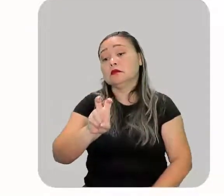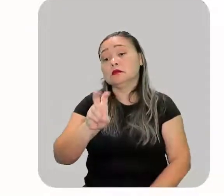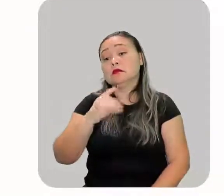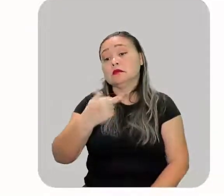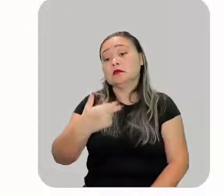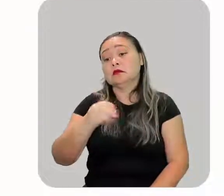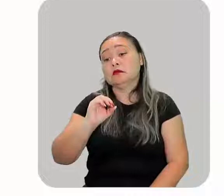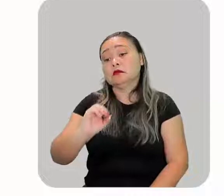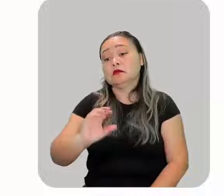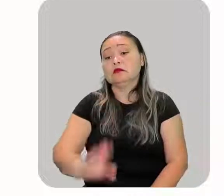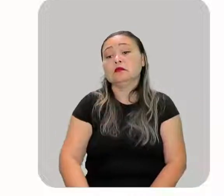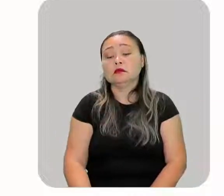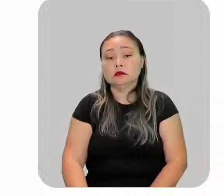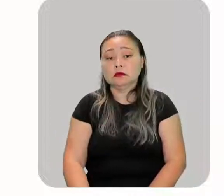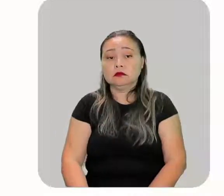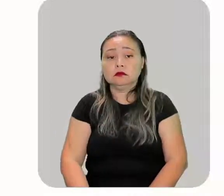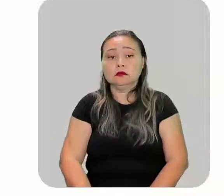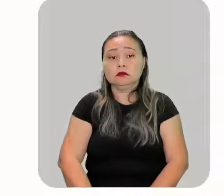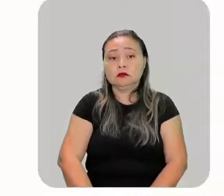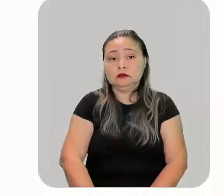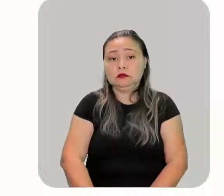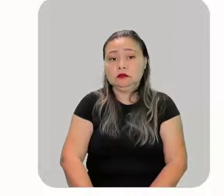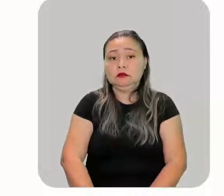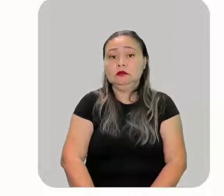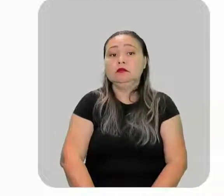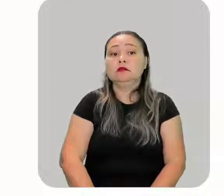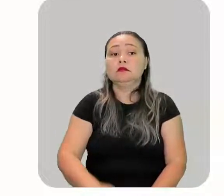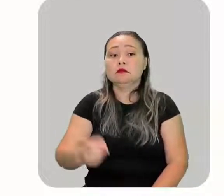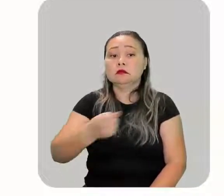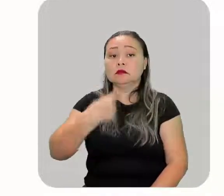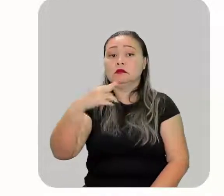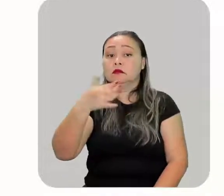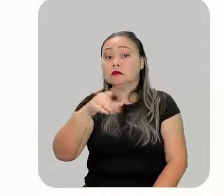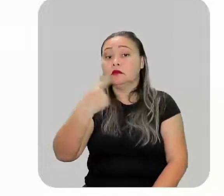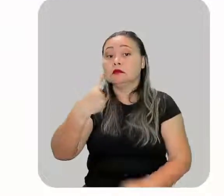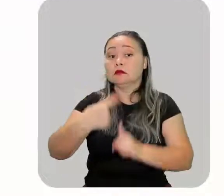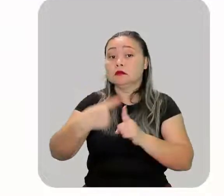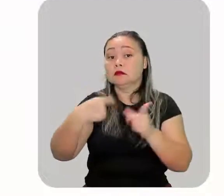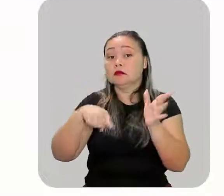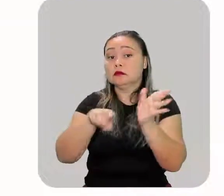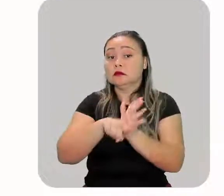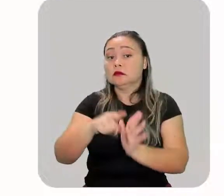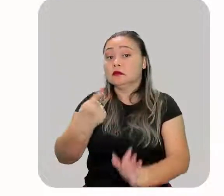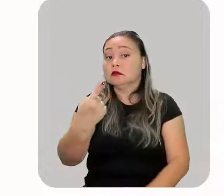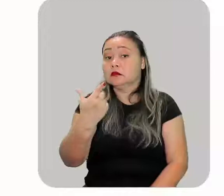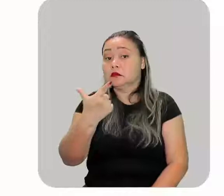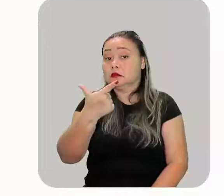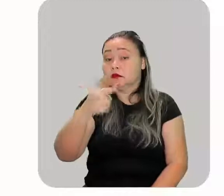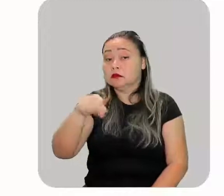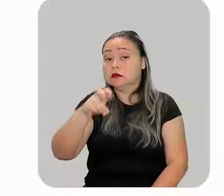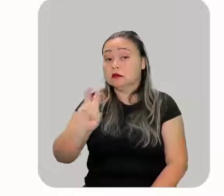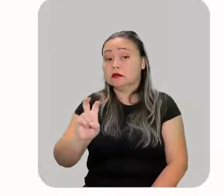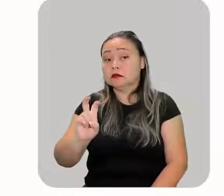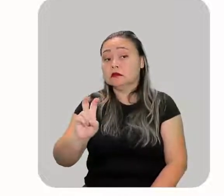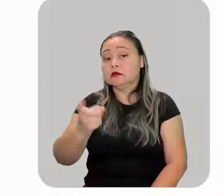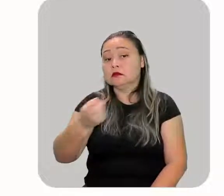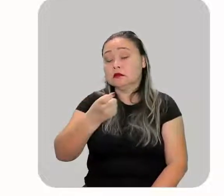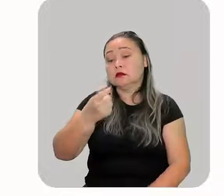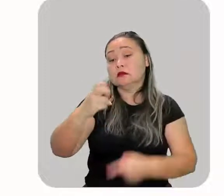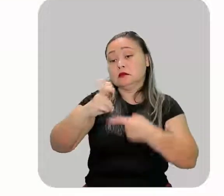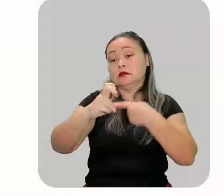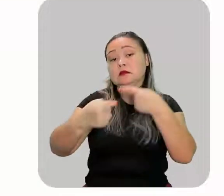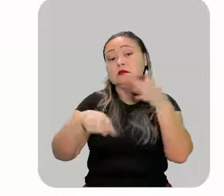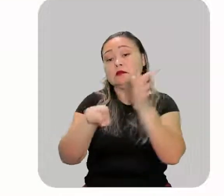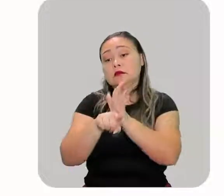2x menos 5 igual a 0. O x vale mais ou menos 2,5? O x